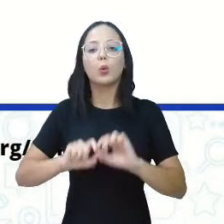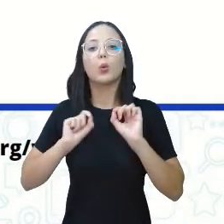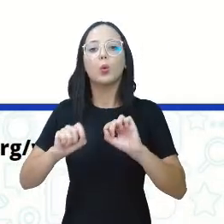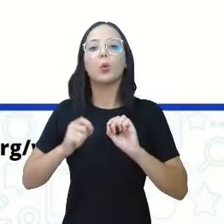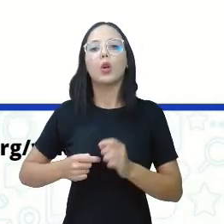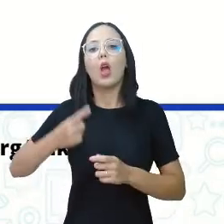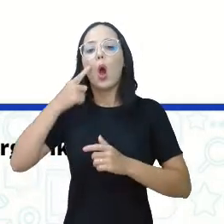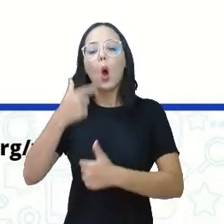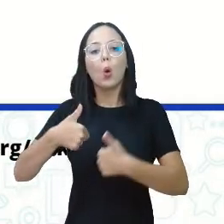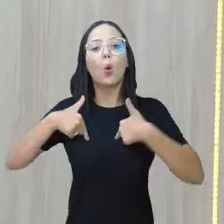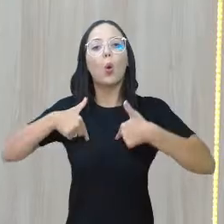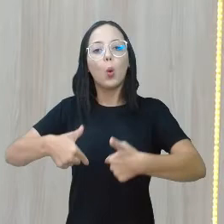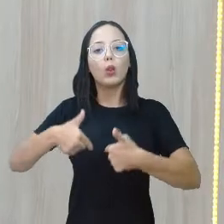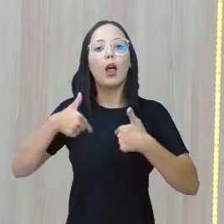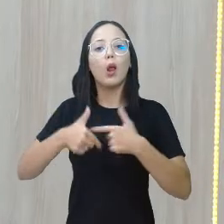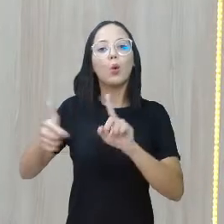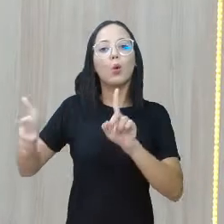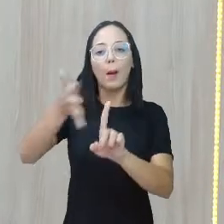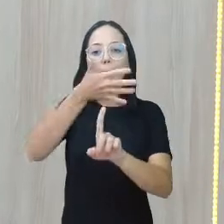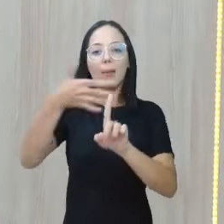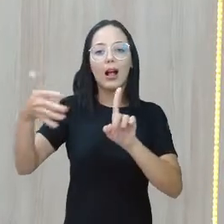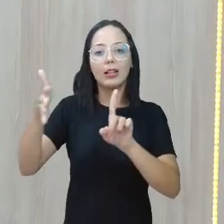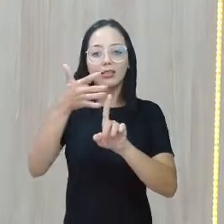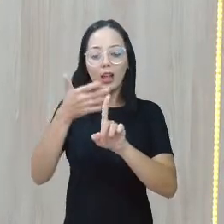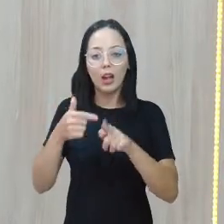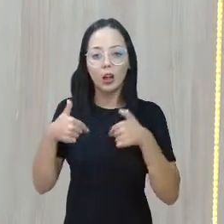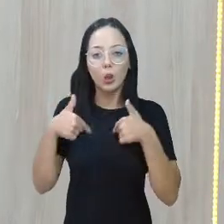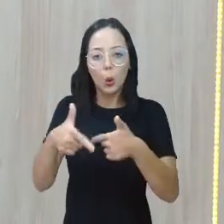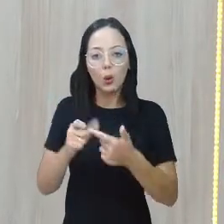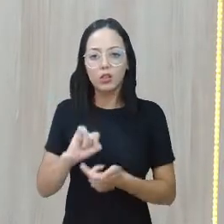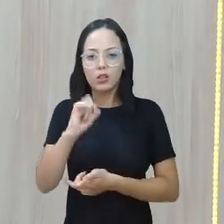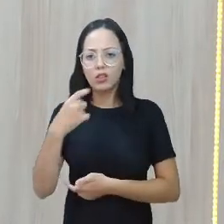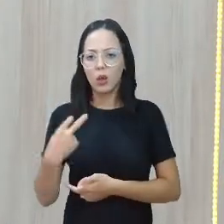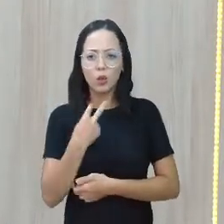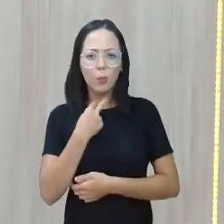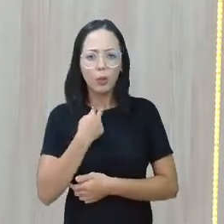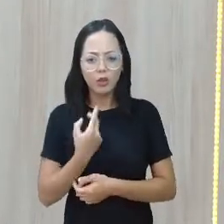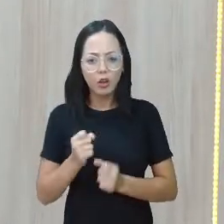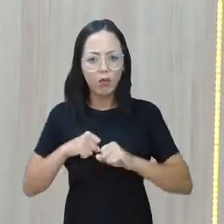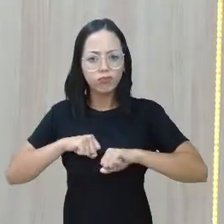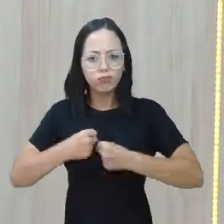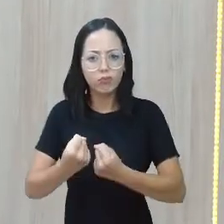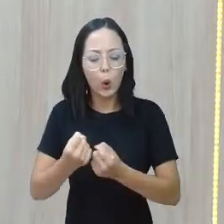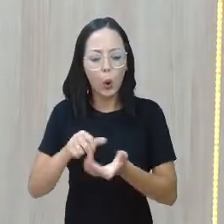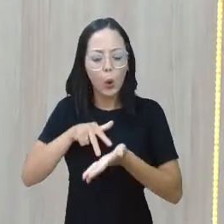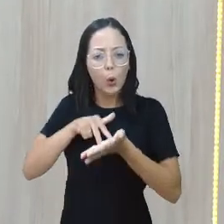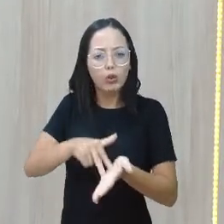de luta. Se eu não podia lutar ou não queria,